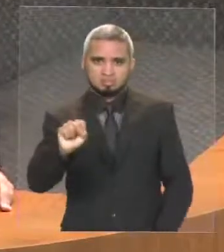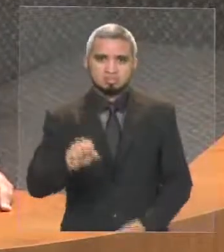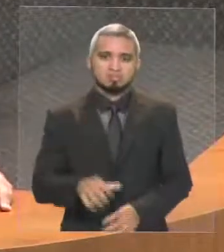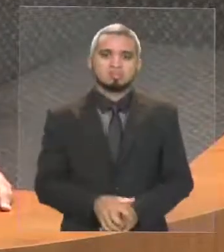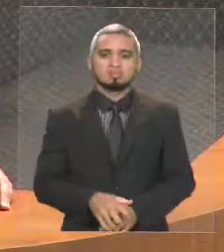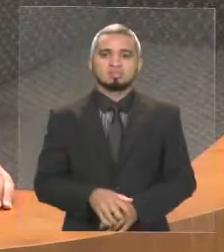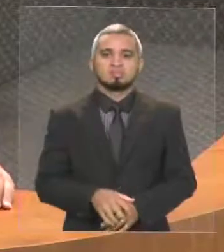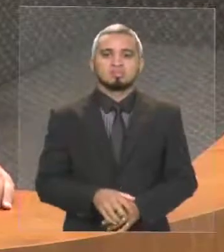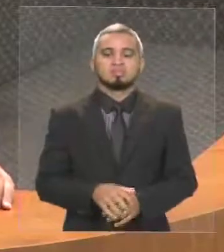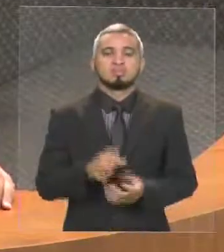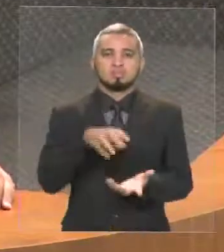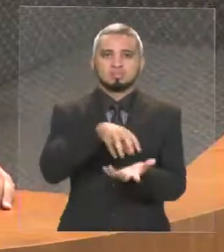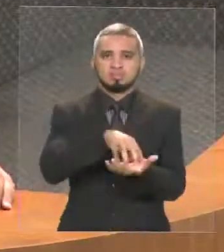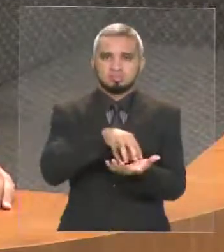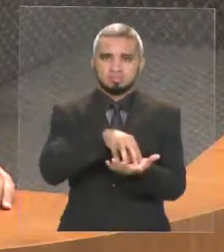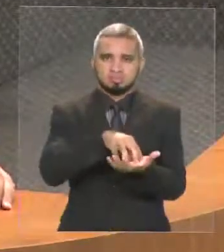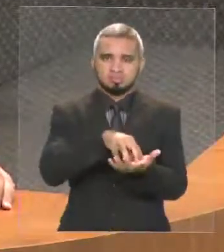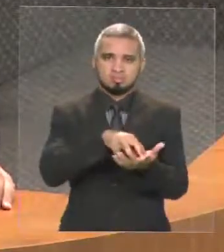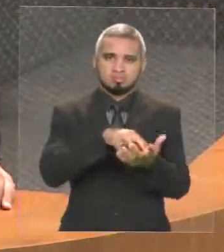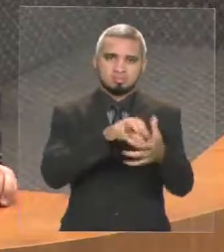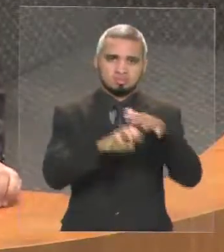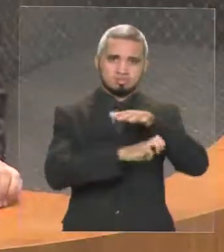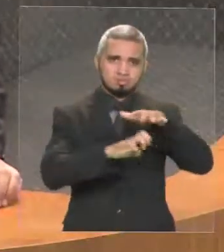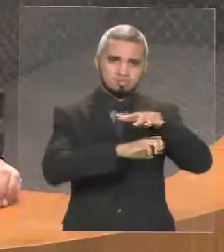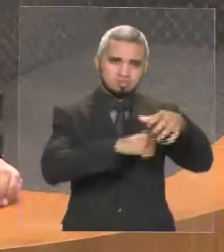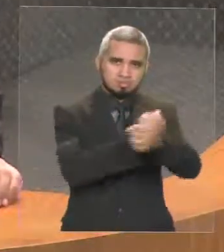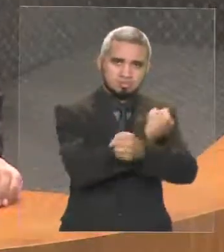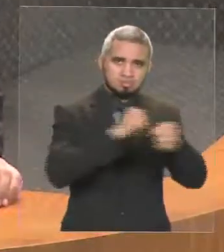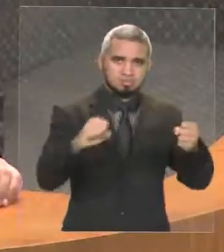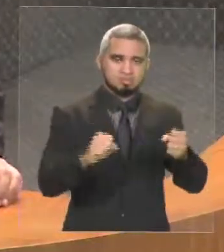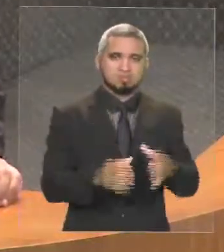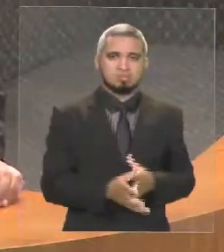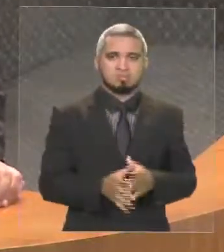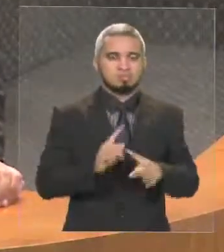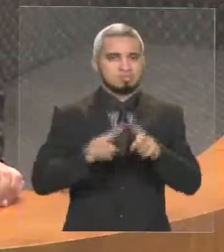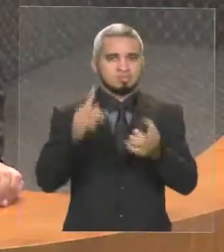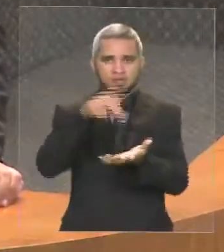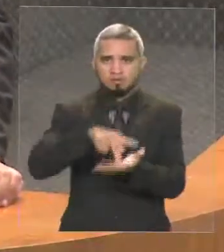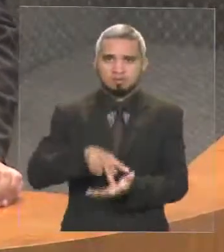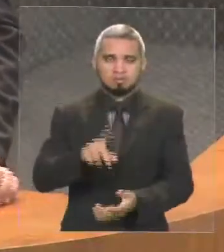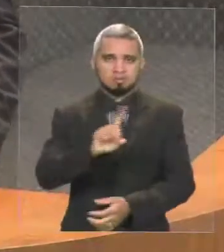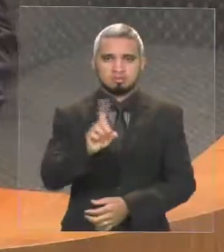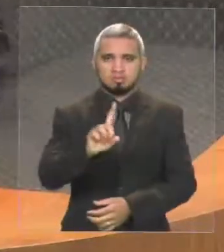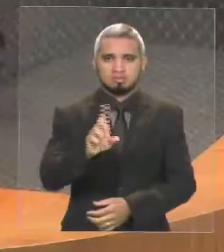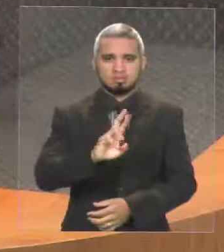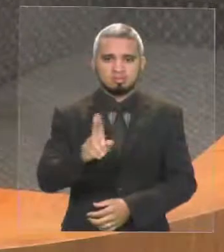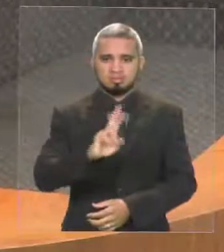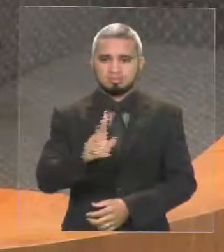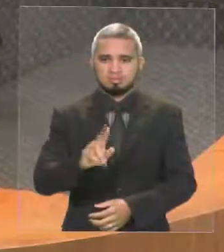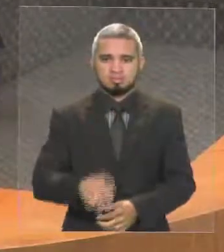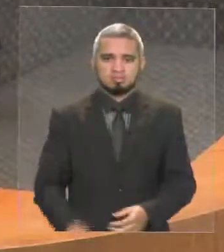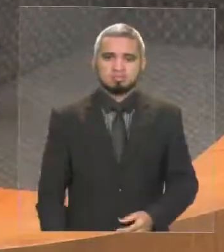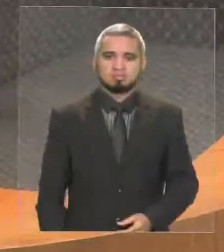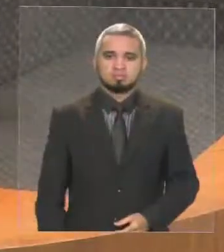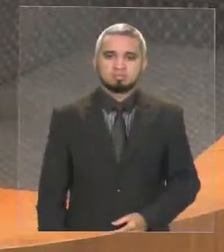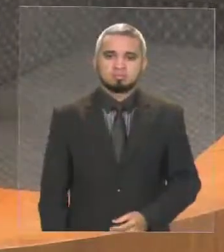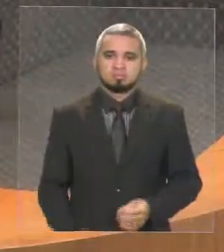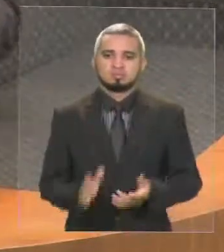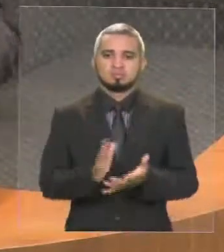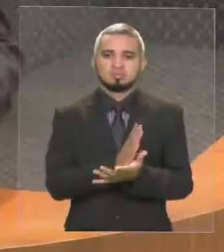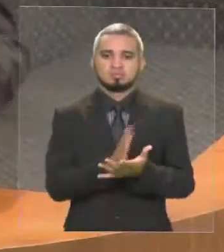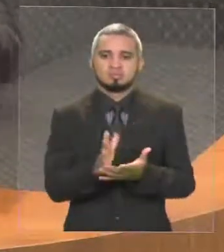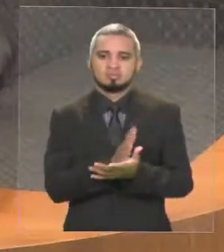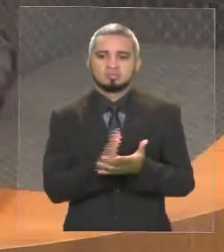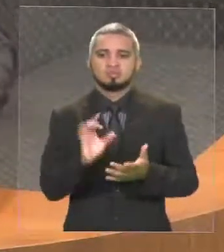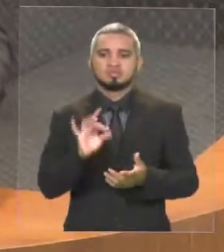para os centros de distribuição, o que não é verdade. Muitos aqui colocaram só porque queriam